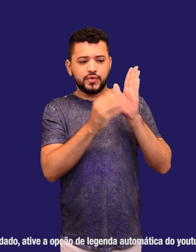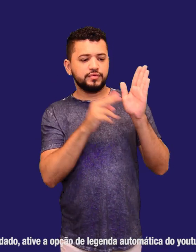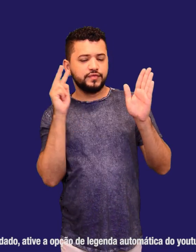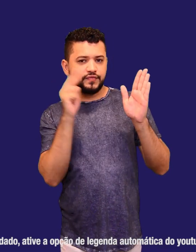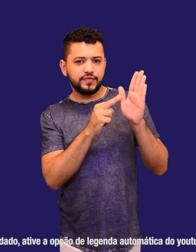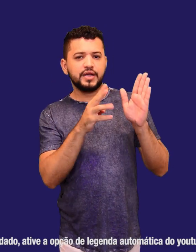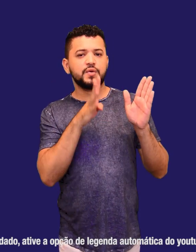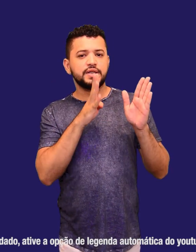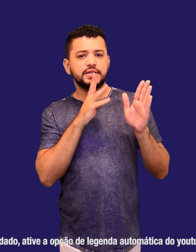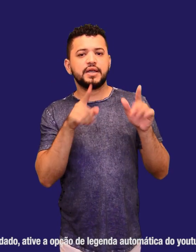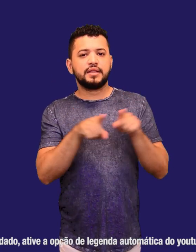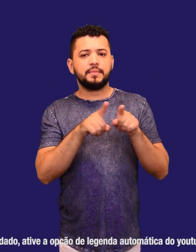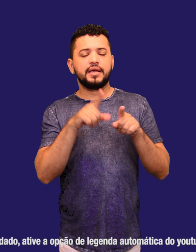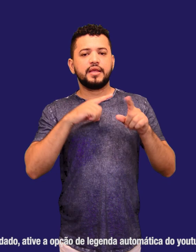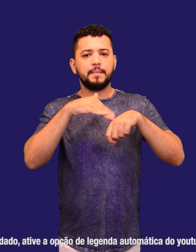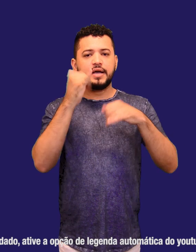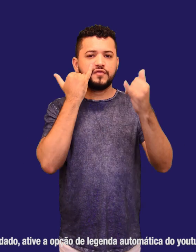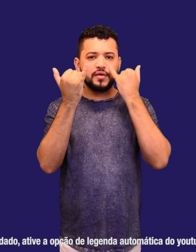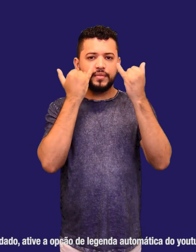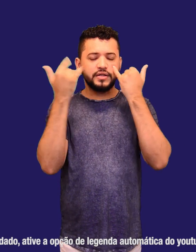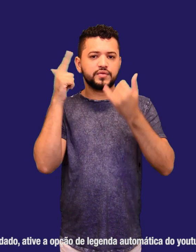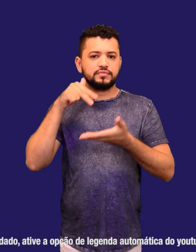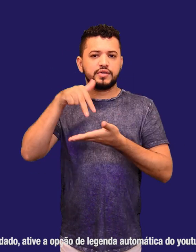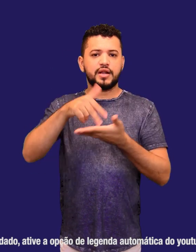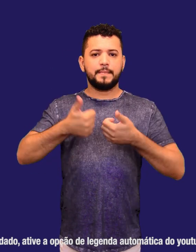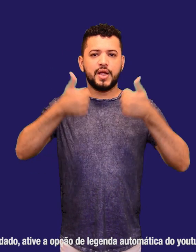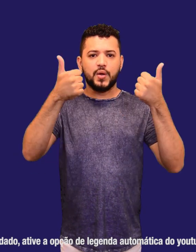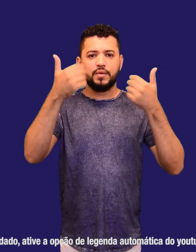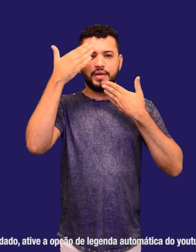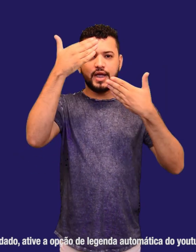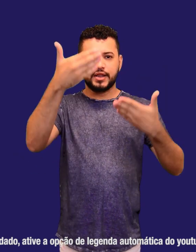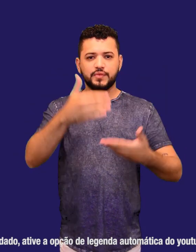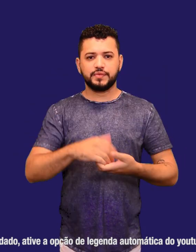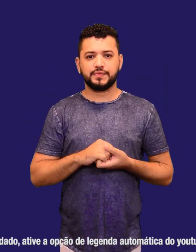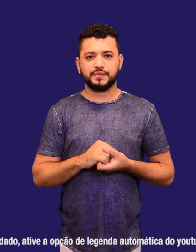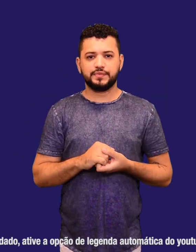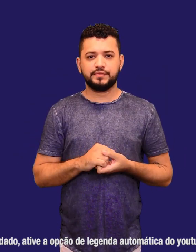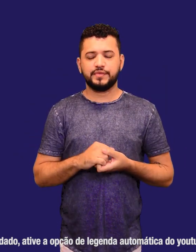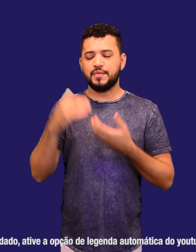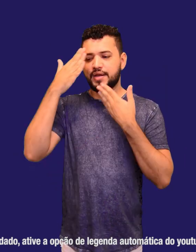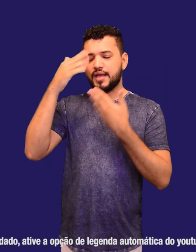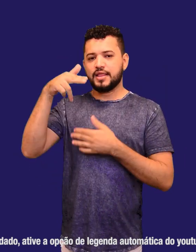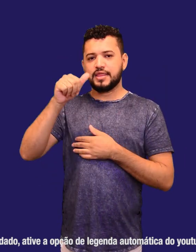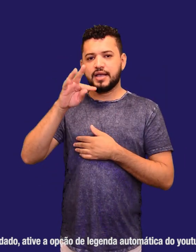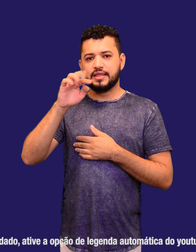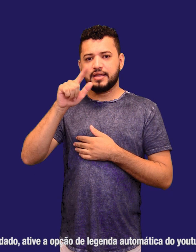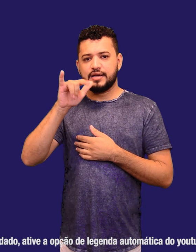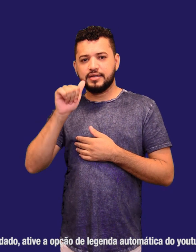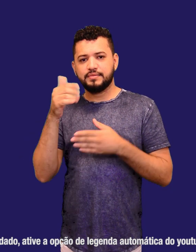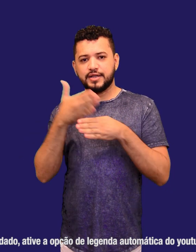se conhecer, ter mais informação e se posicionar melhor aí no digital. Muito obrigada. Obrigada, Natália. Foi um prazer